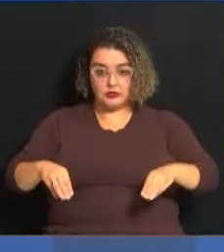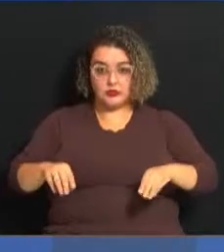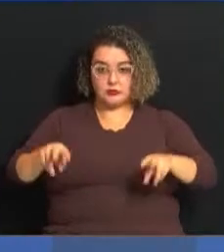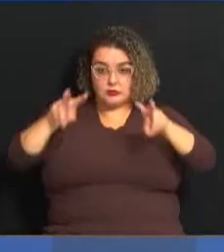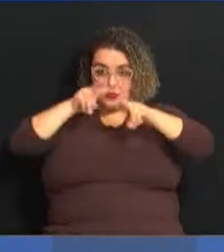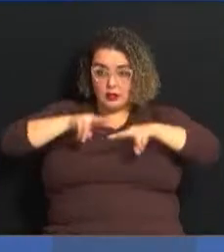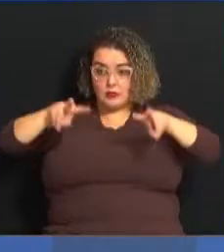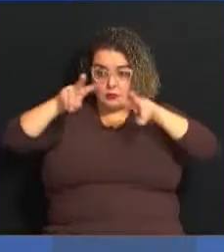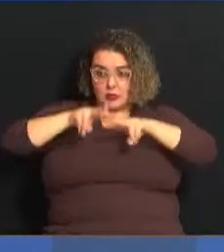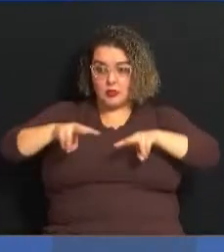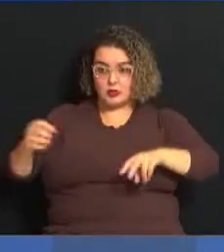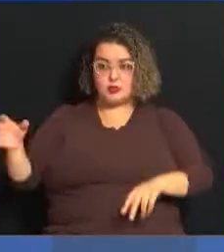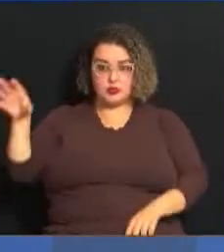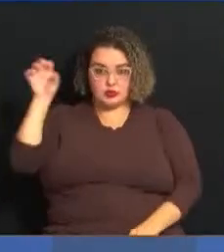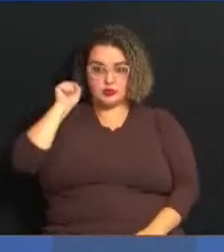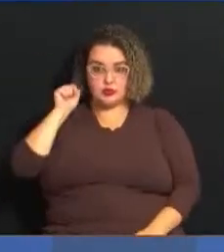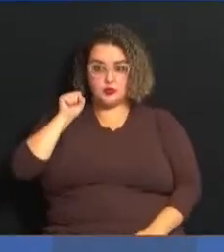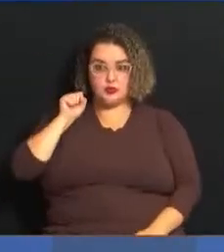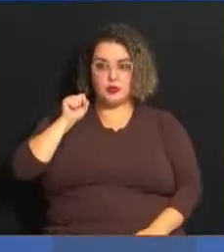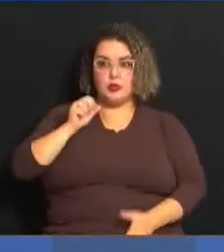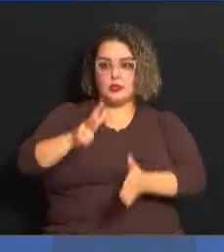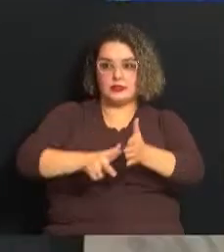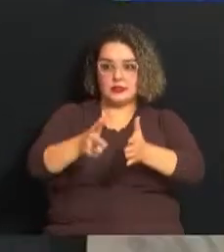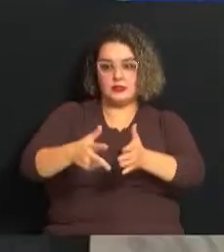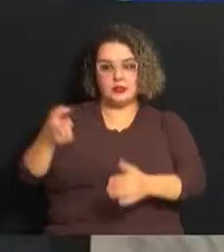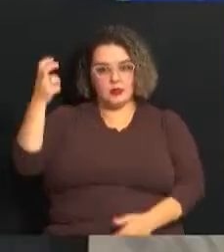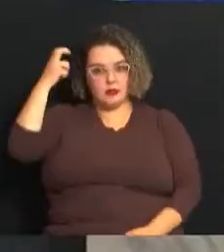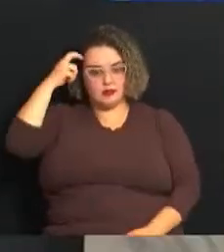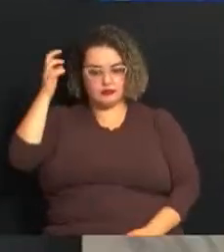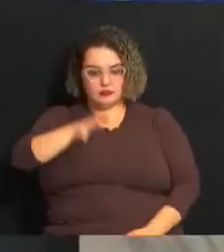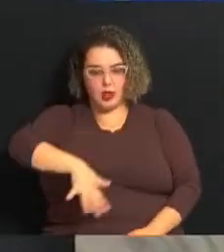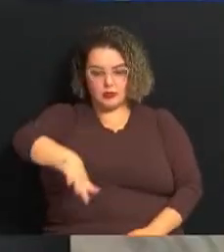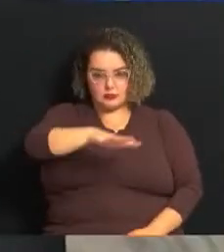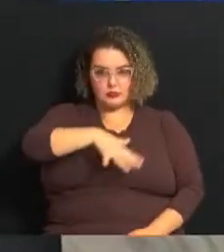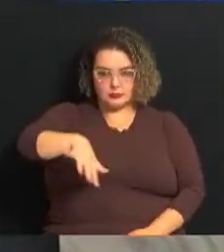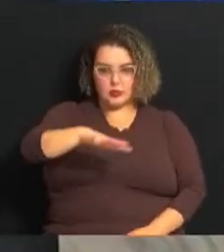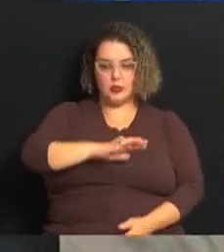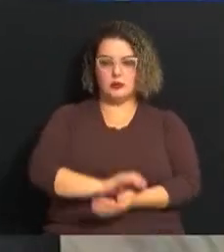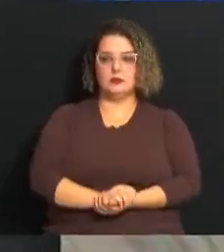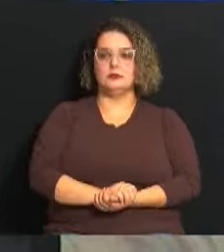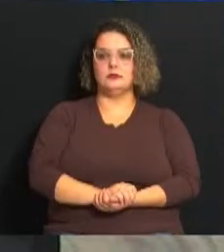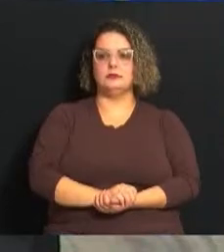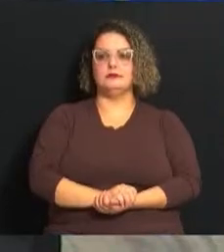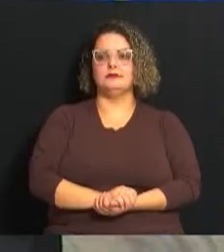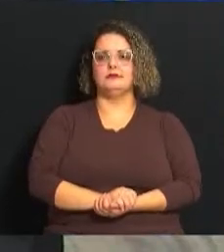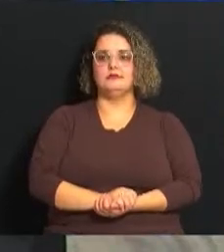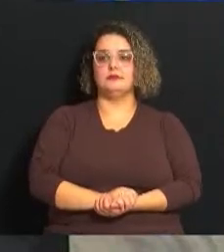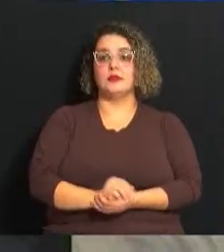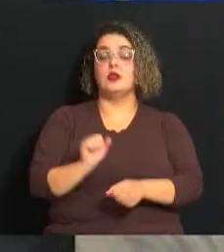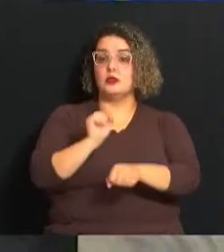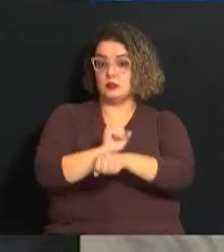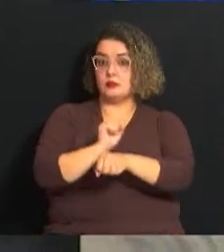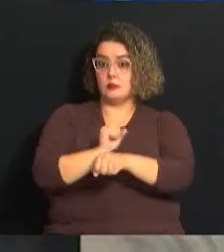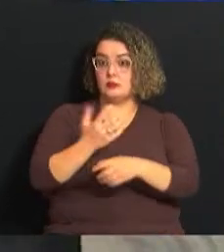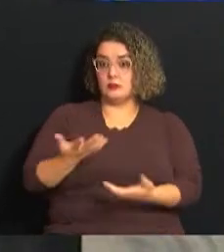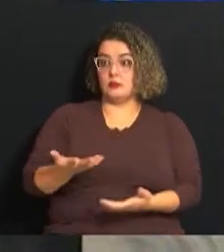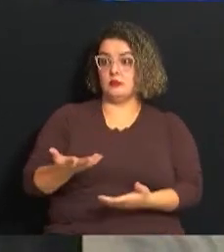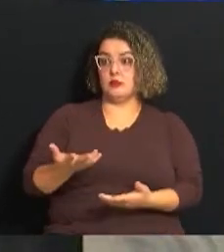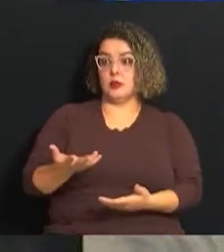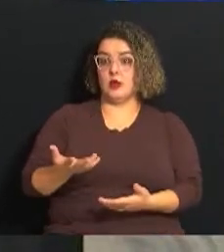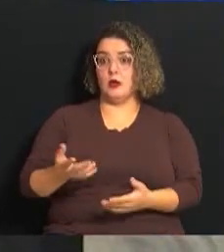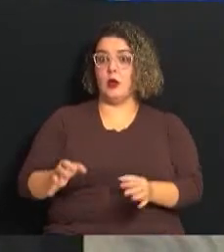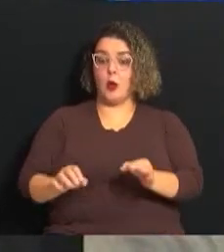Cultura e o Teatro Castro Mendes. A gente aguarda. Exatamente. Agora a gente fala sobre um projeto importante também para a cidade